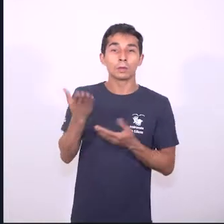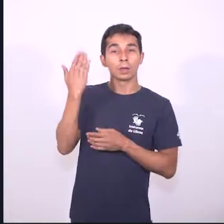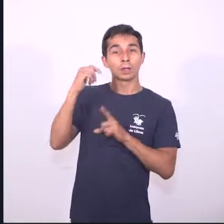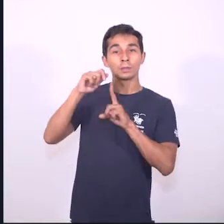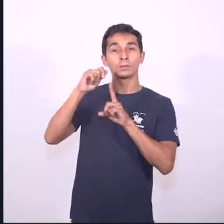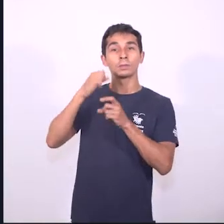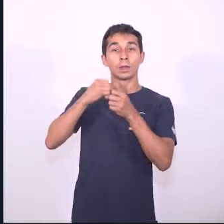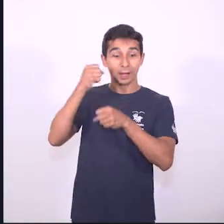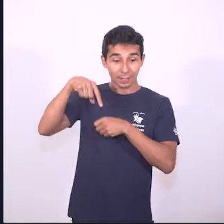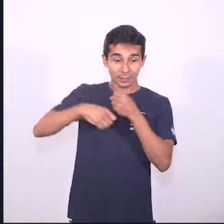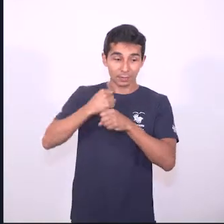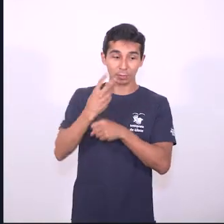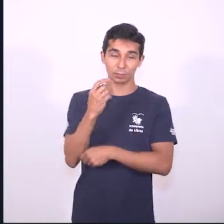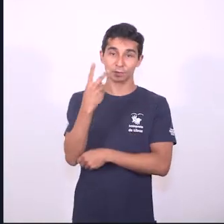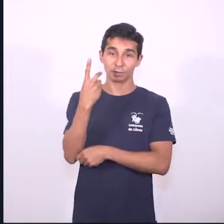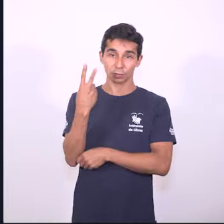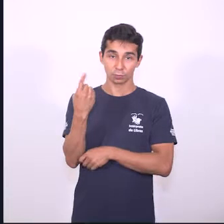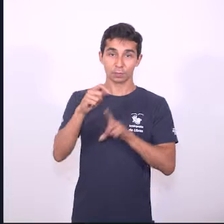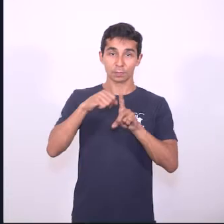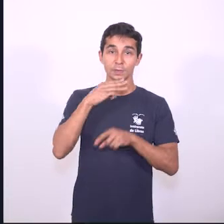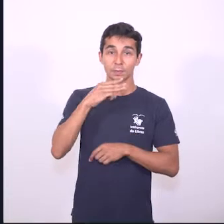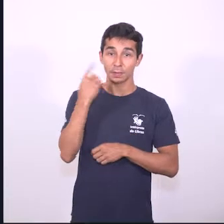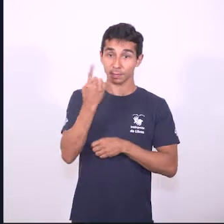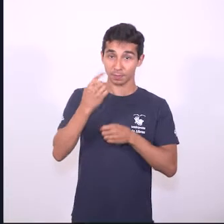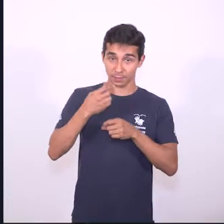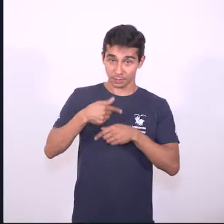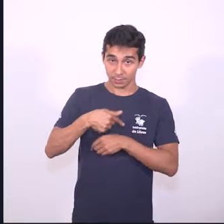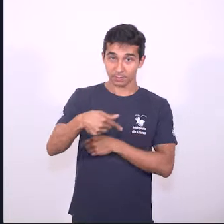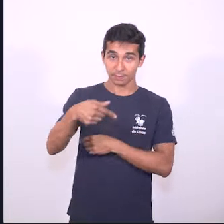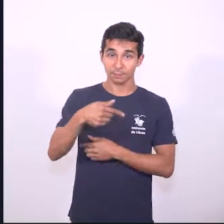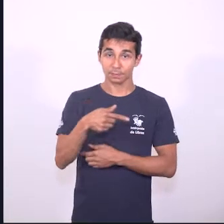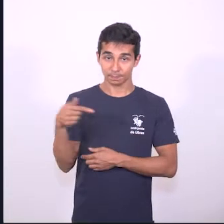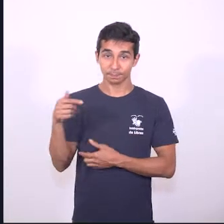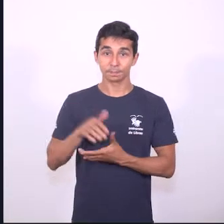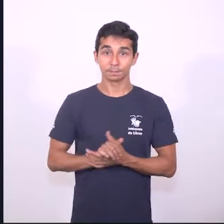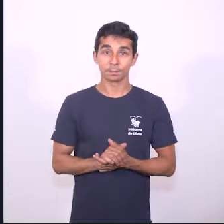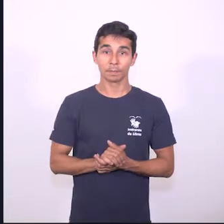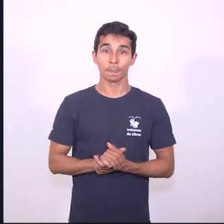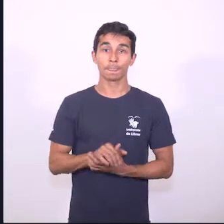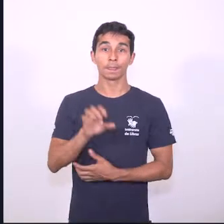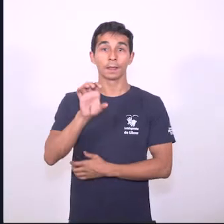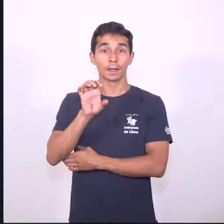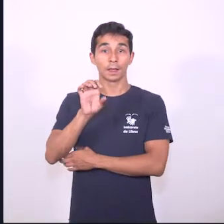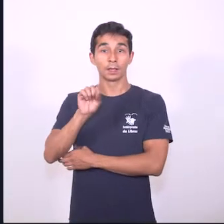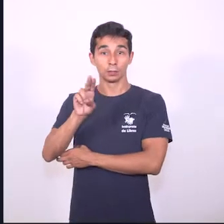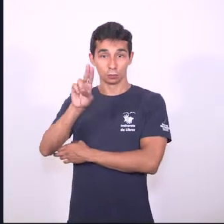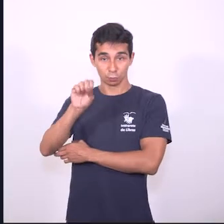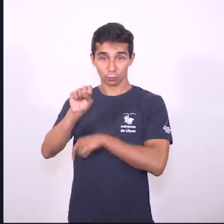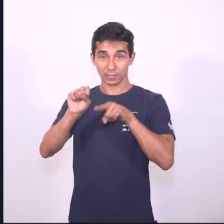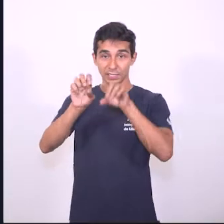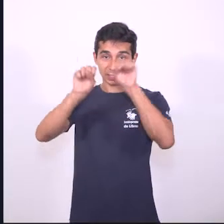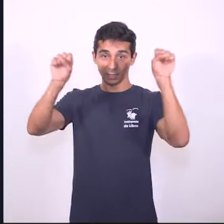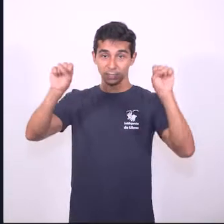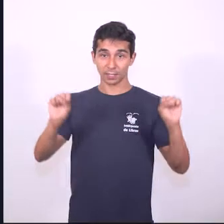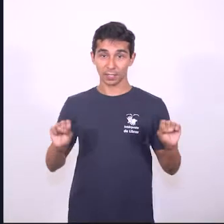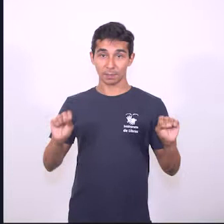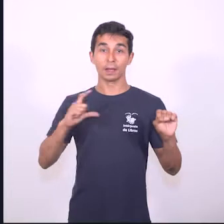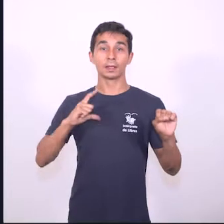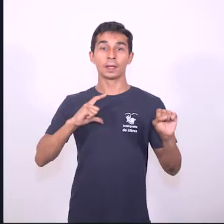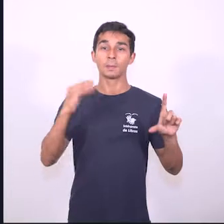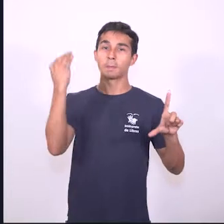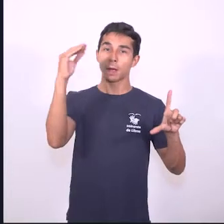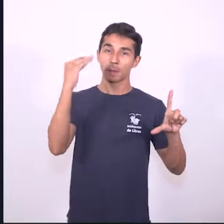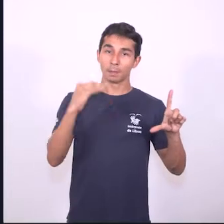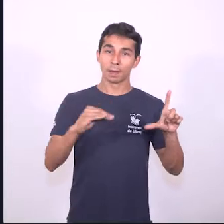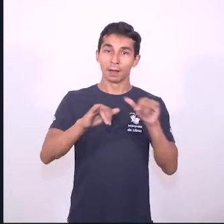com os sistemas nacionais de notificação do ESUS, notifica, o